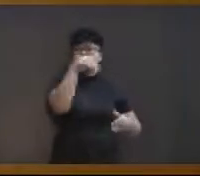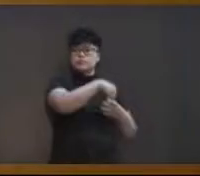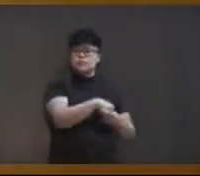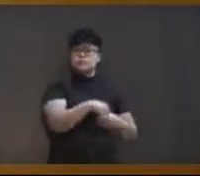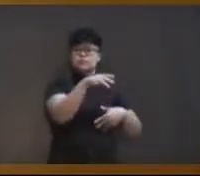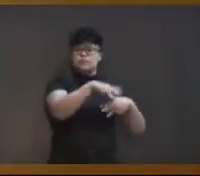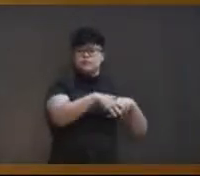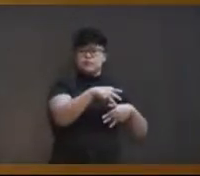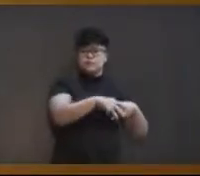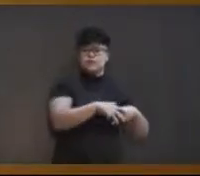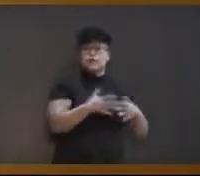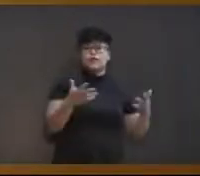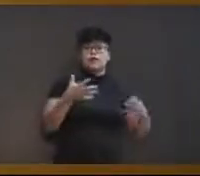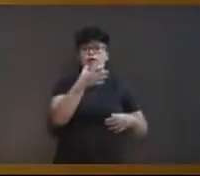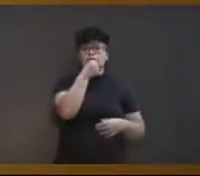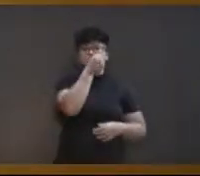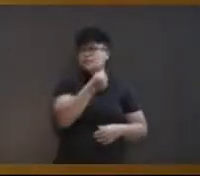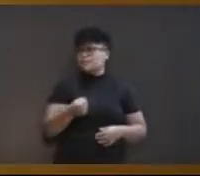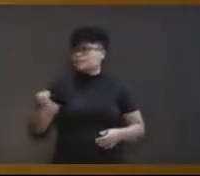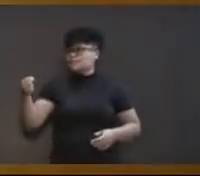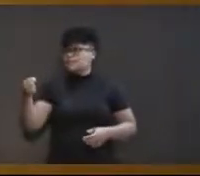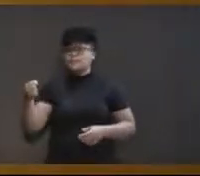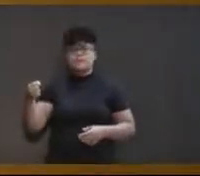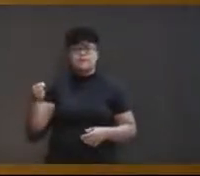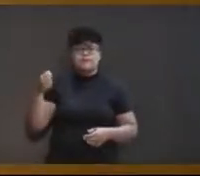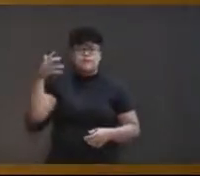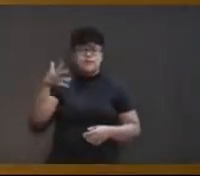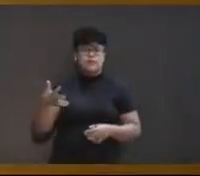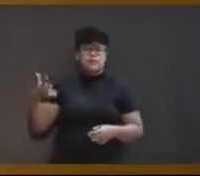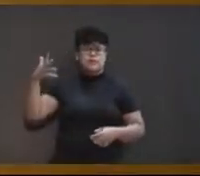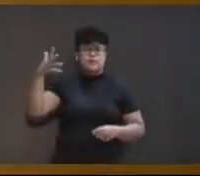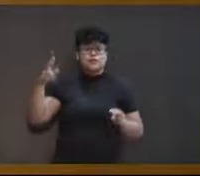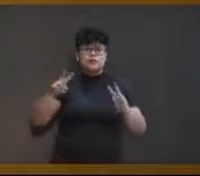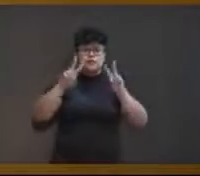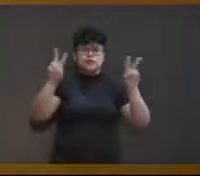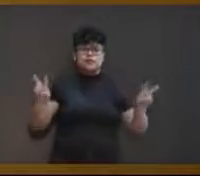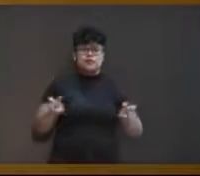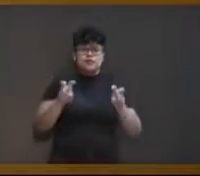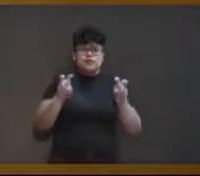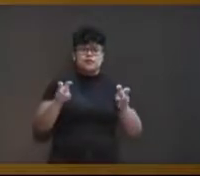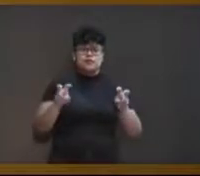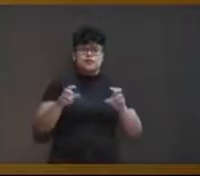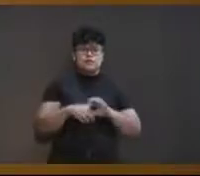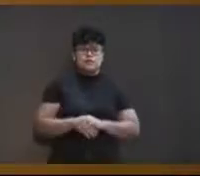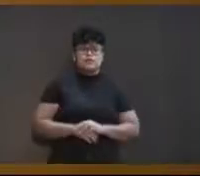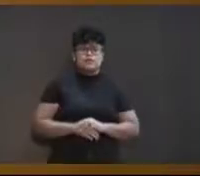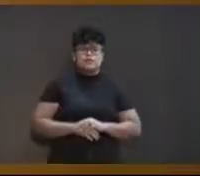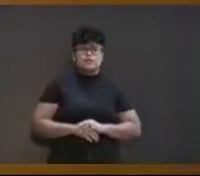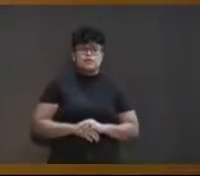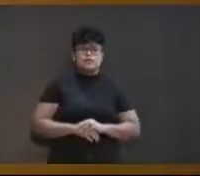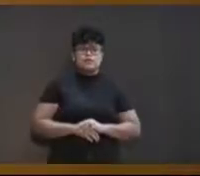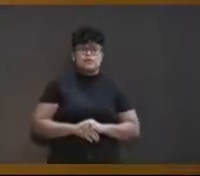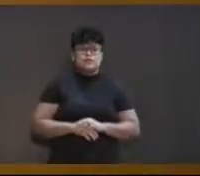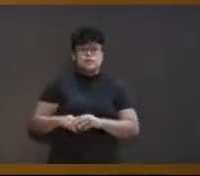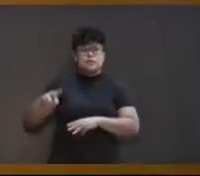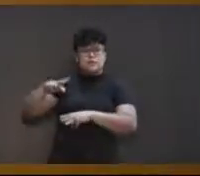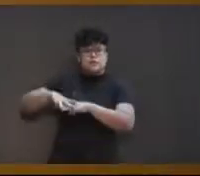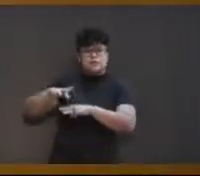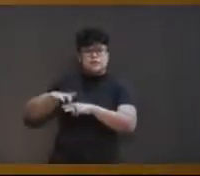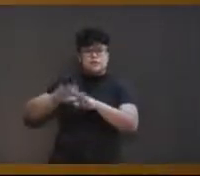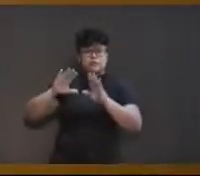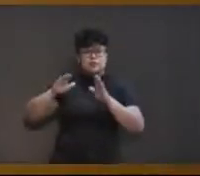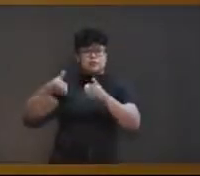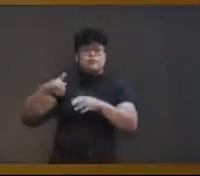da Matemática passaremos agora para próxima palestra que ela é mais matemática esse digamos assim tá